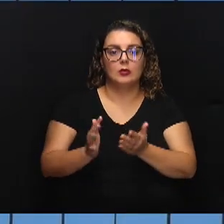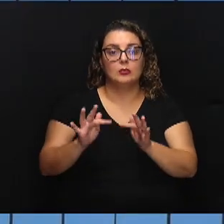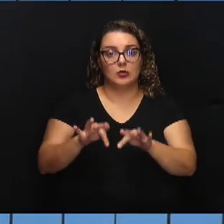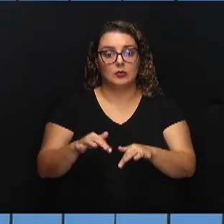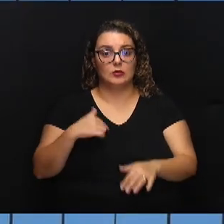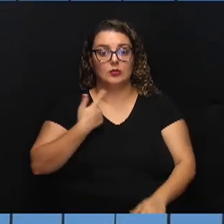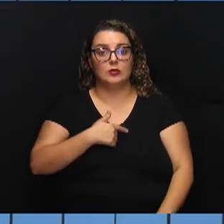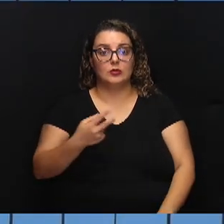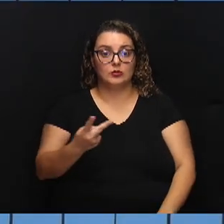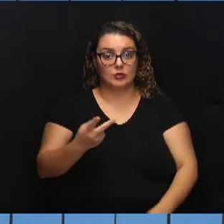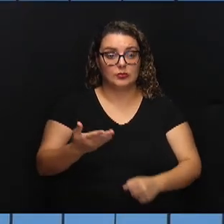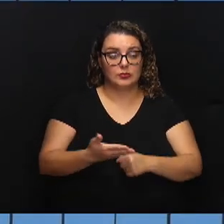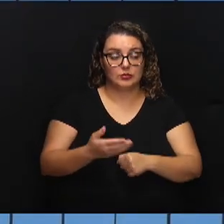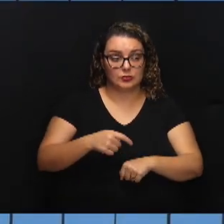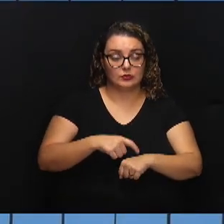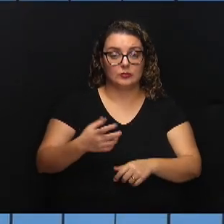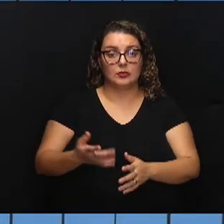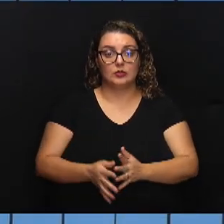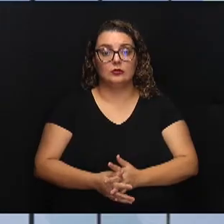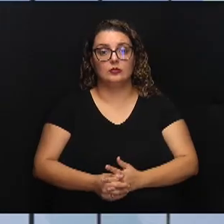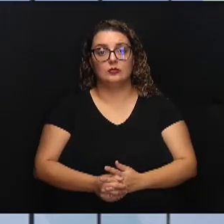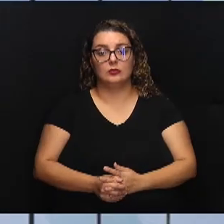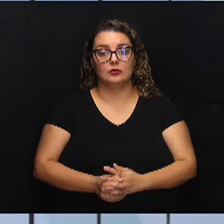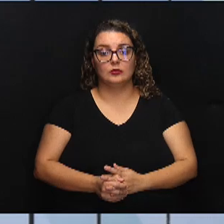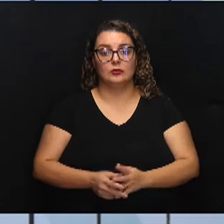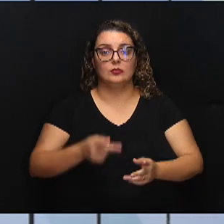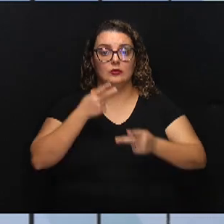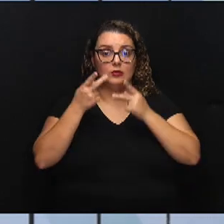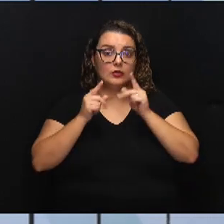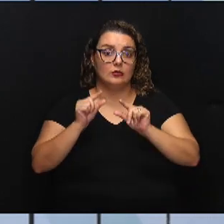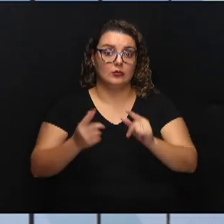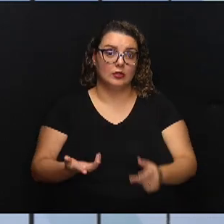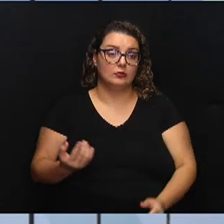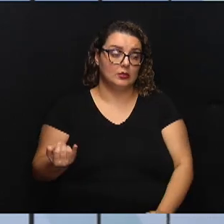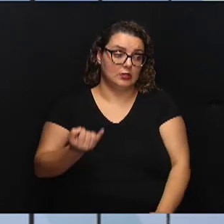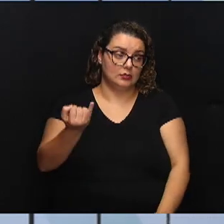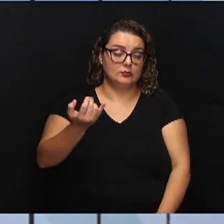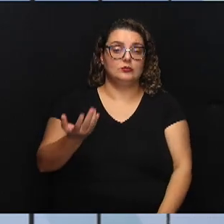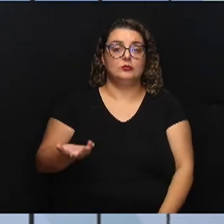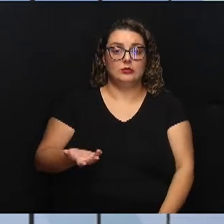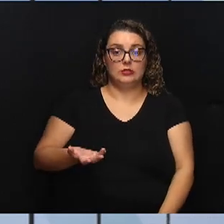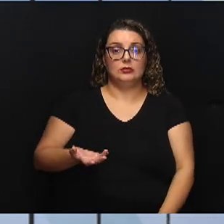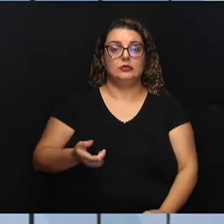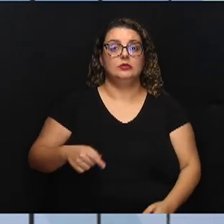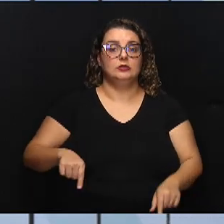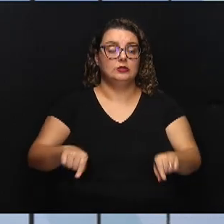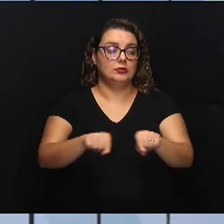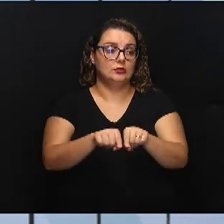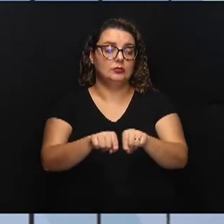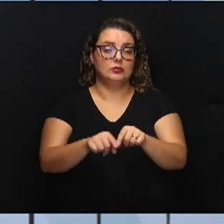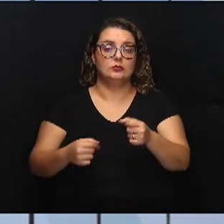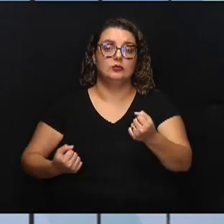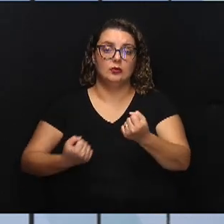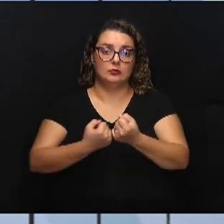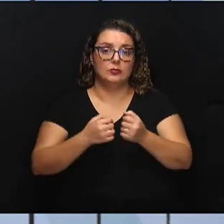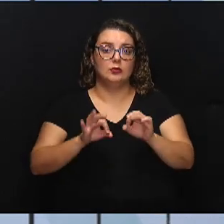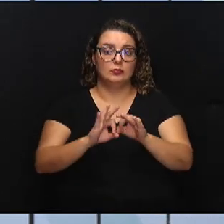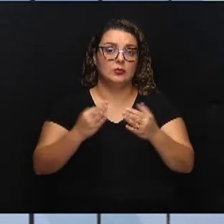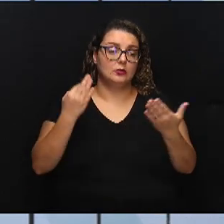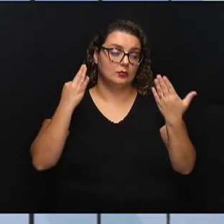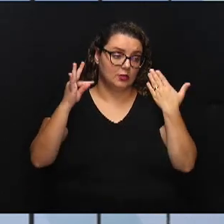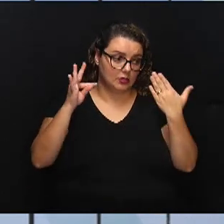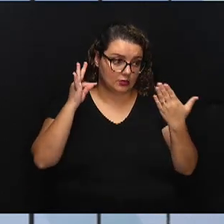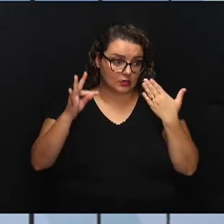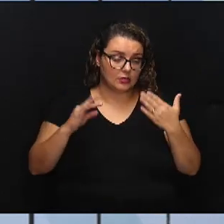nosso segundo bloco, falar então um pouquinho, né, a importância, né, também do apoio familiar e terapêutico